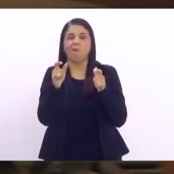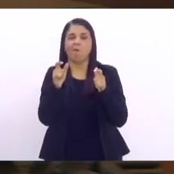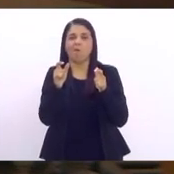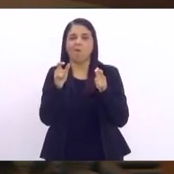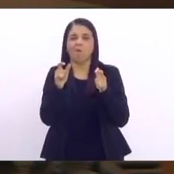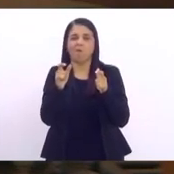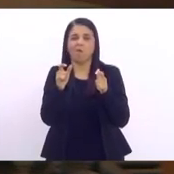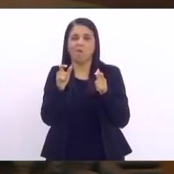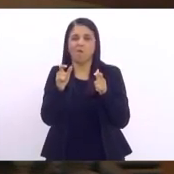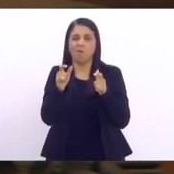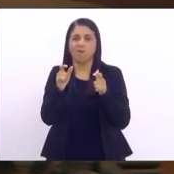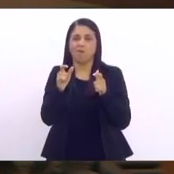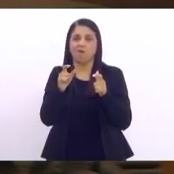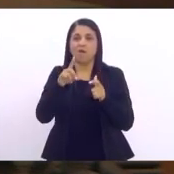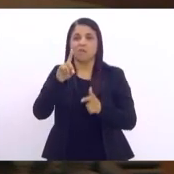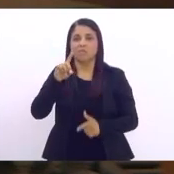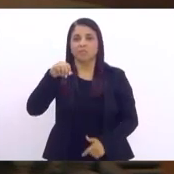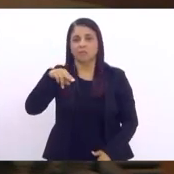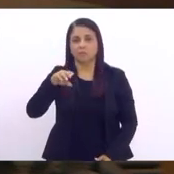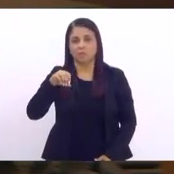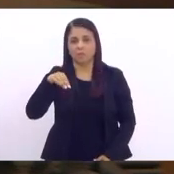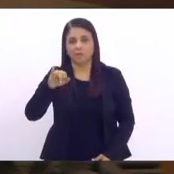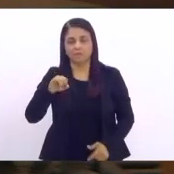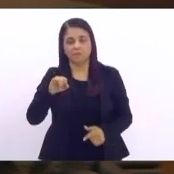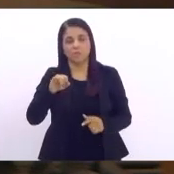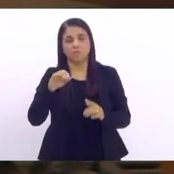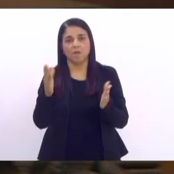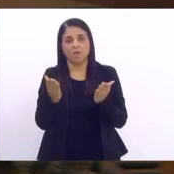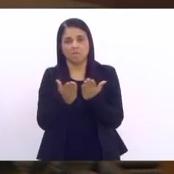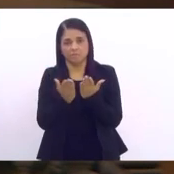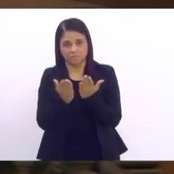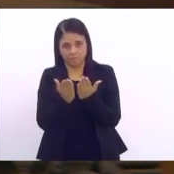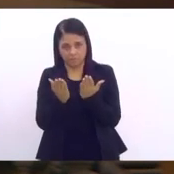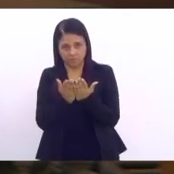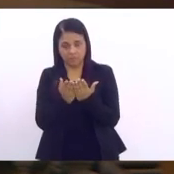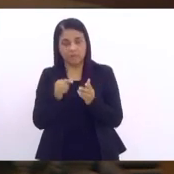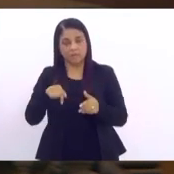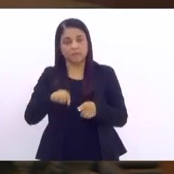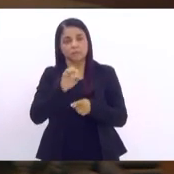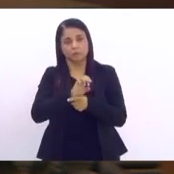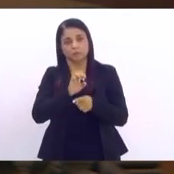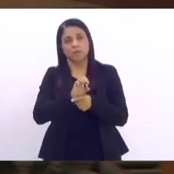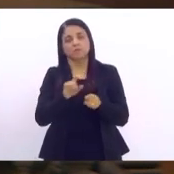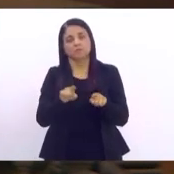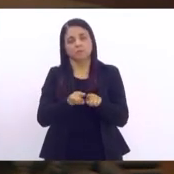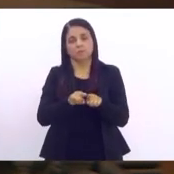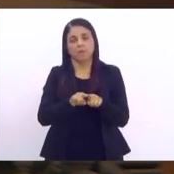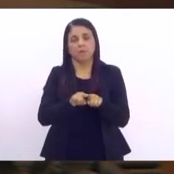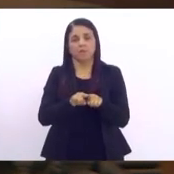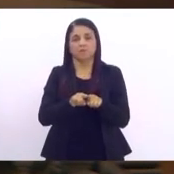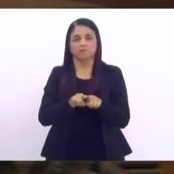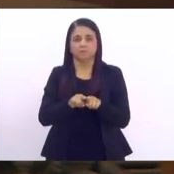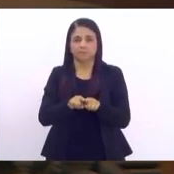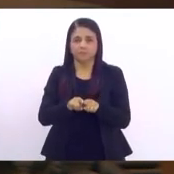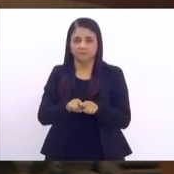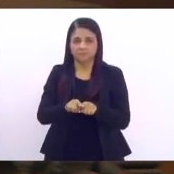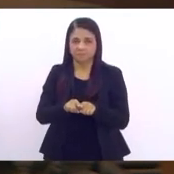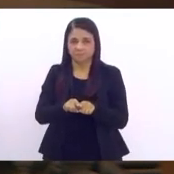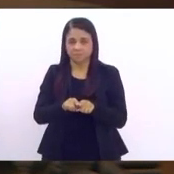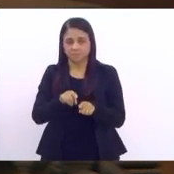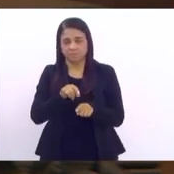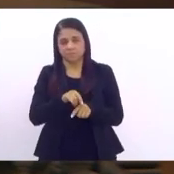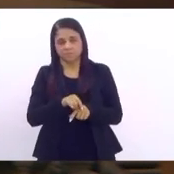Consequentemente, aqui no Estado também é a maior denominação evangélica. E a comemoração